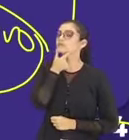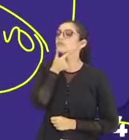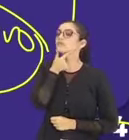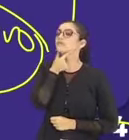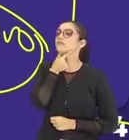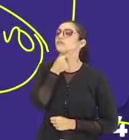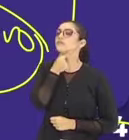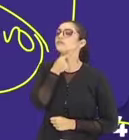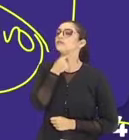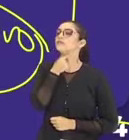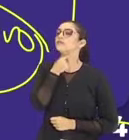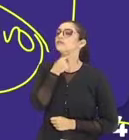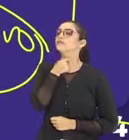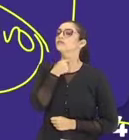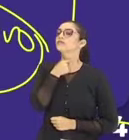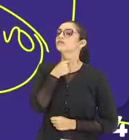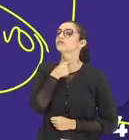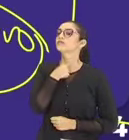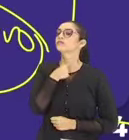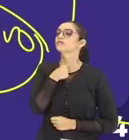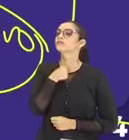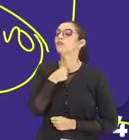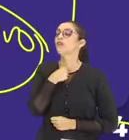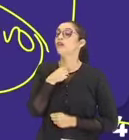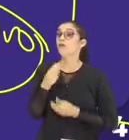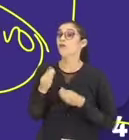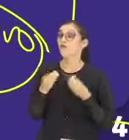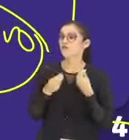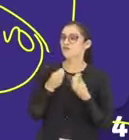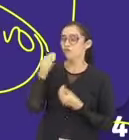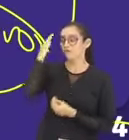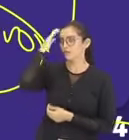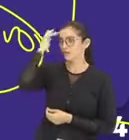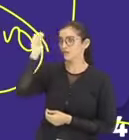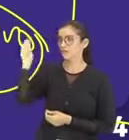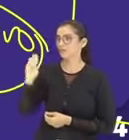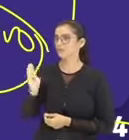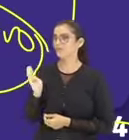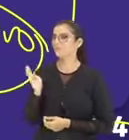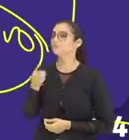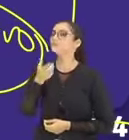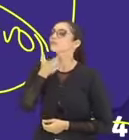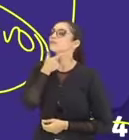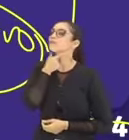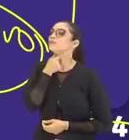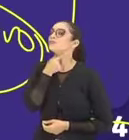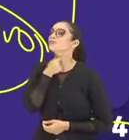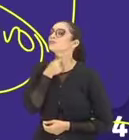vocês, biologia, né? A epiglote. Aí eu tenho